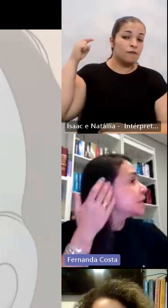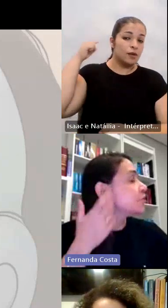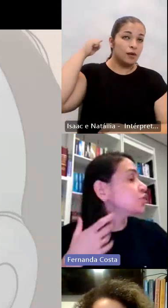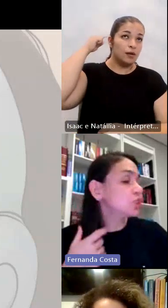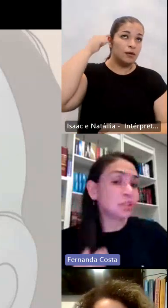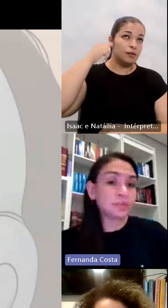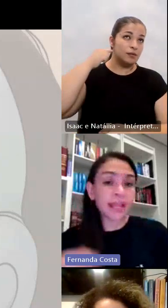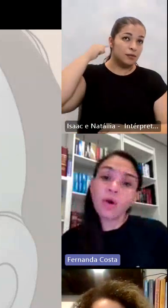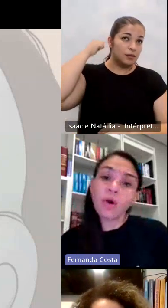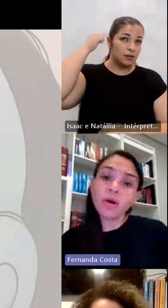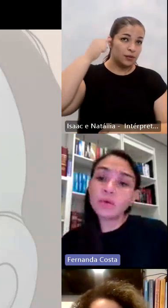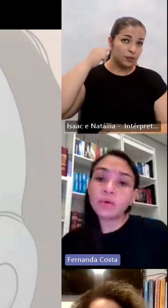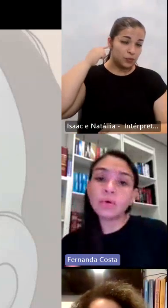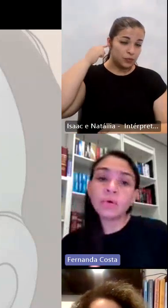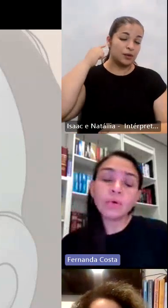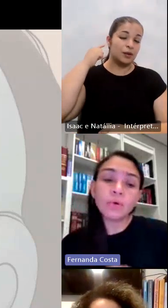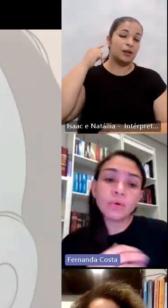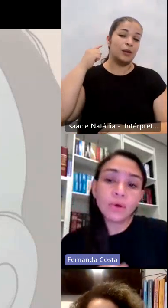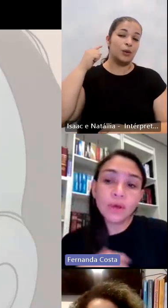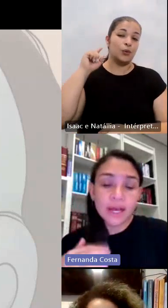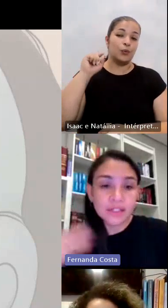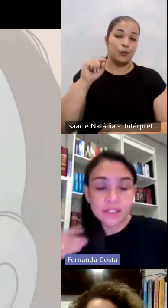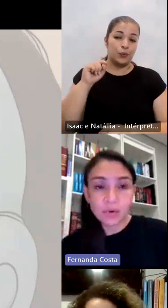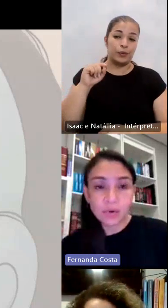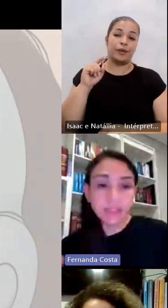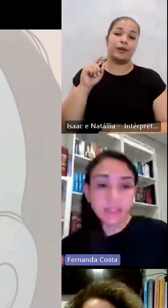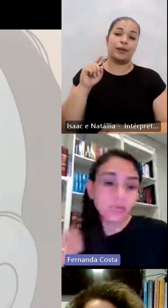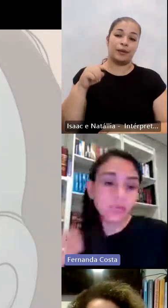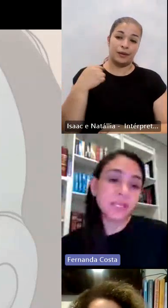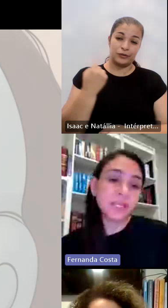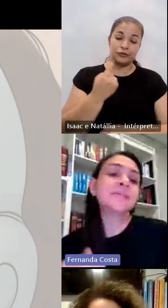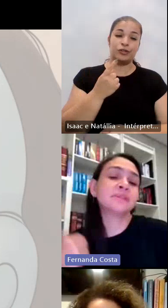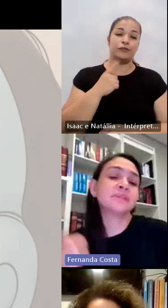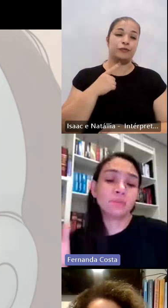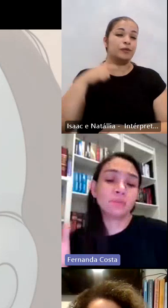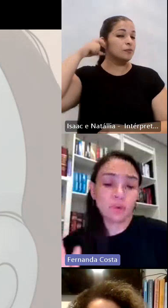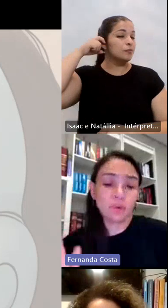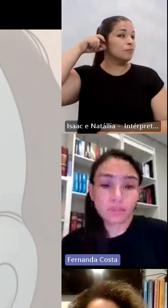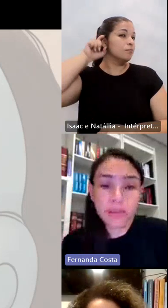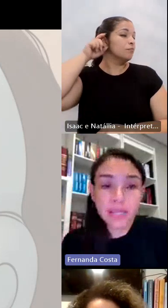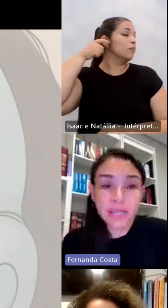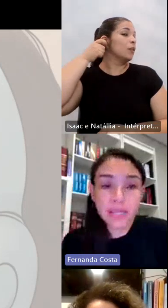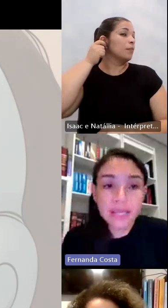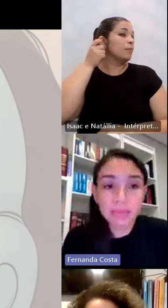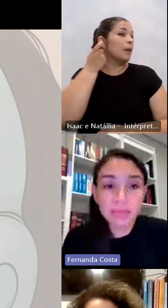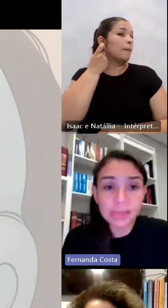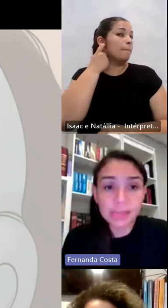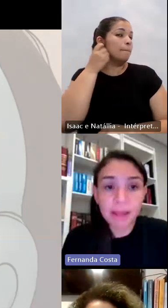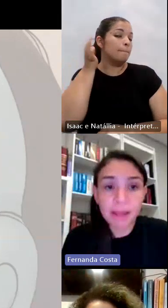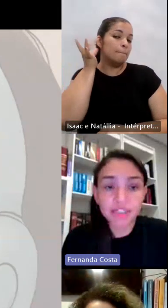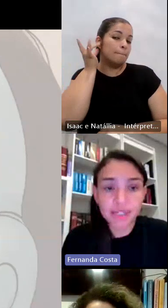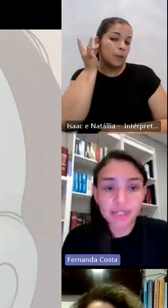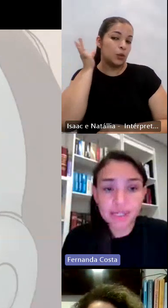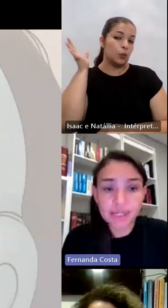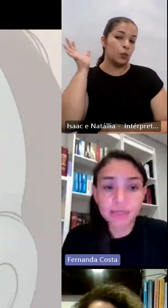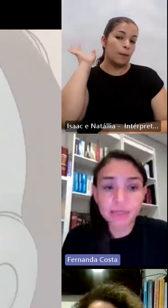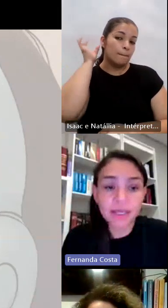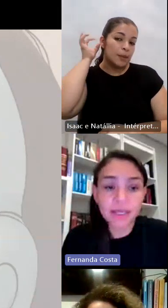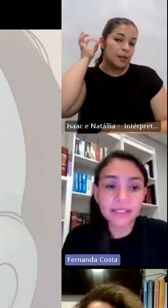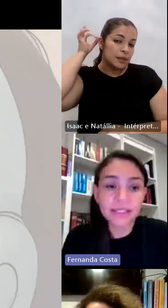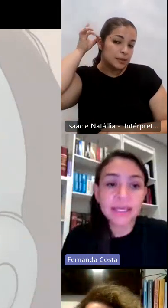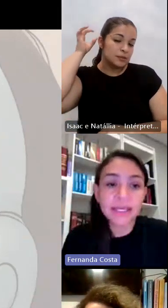Que a gente decora às vezes com brincos, com piercings e com outros mais, que é somente essa parte aqui